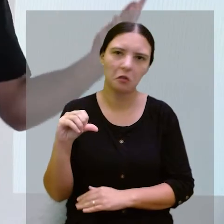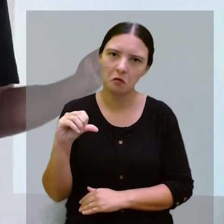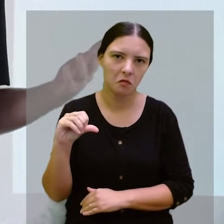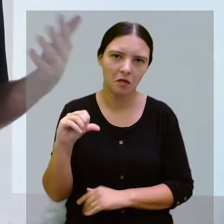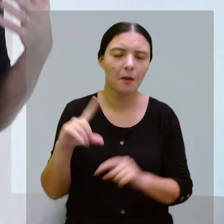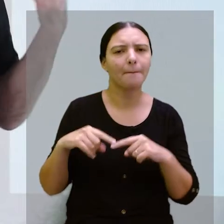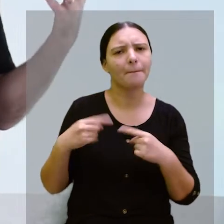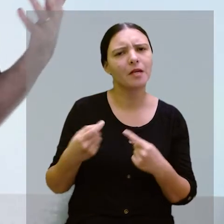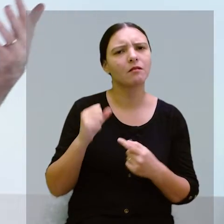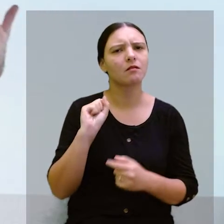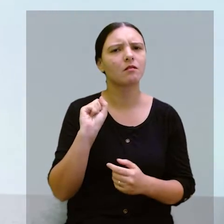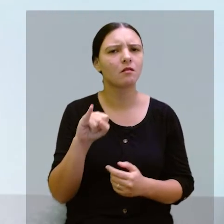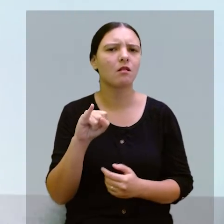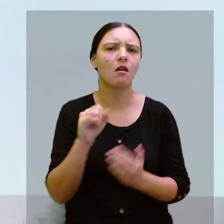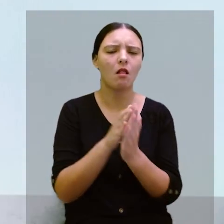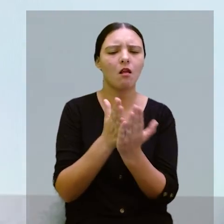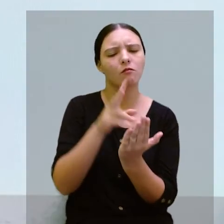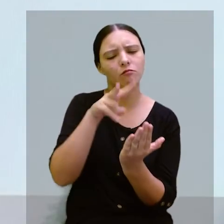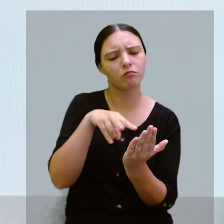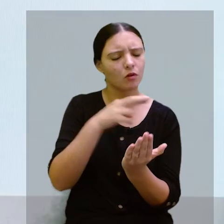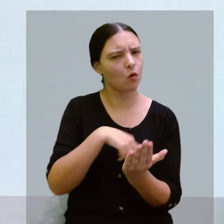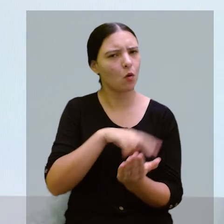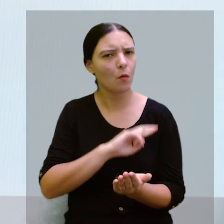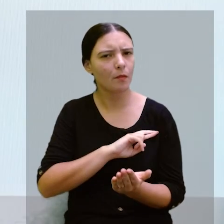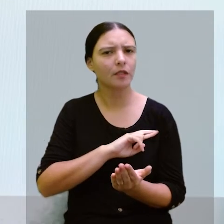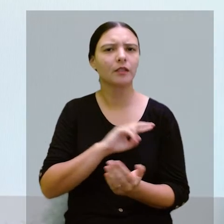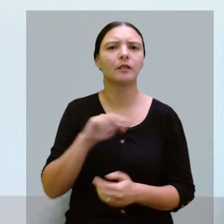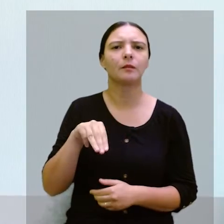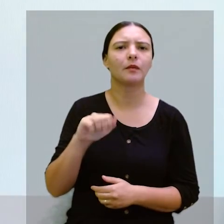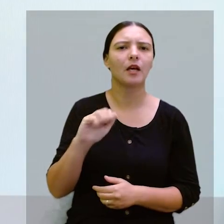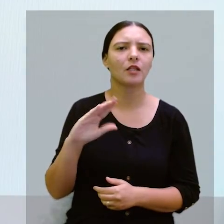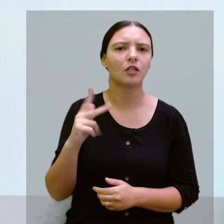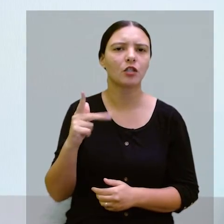mas lendo os romances do Machado de Assis, eu tenho uma ideia de como